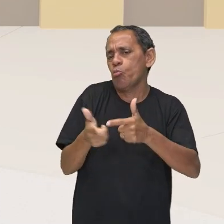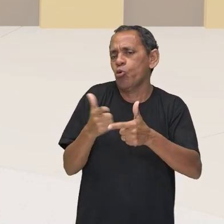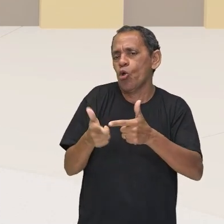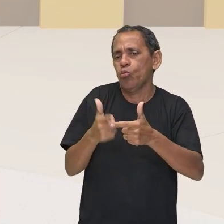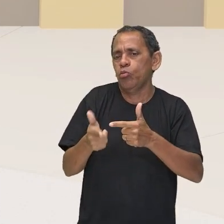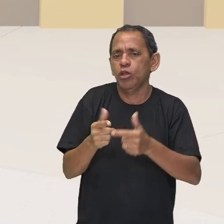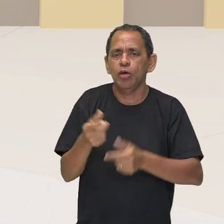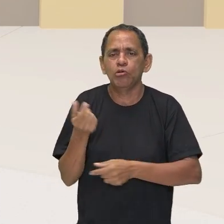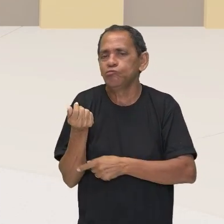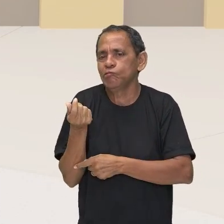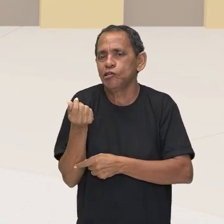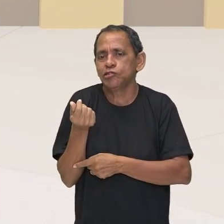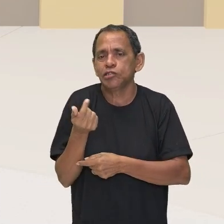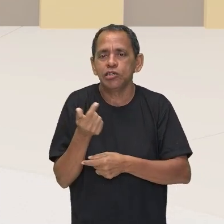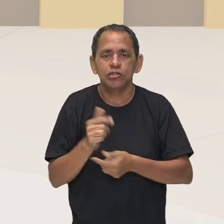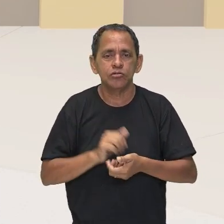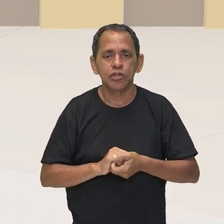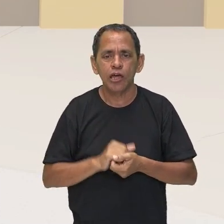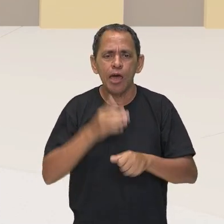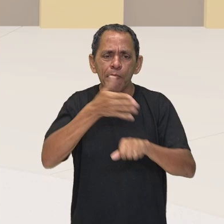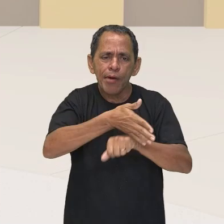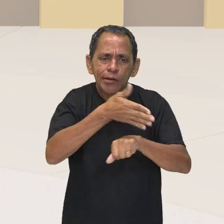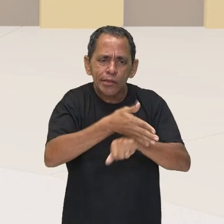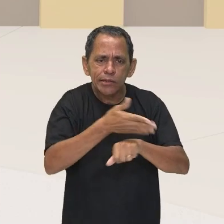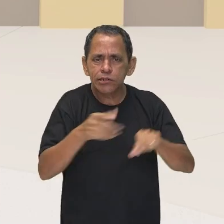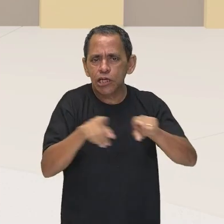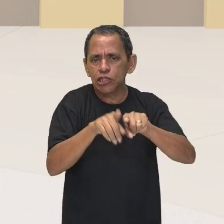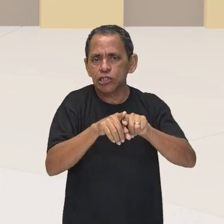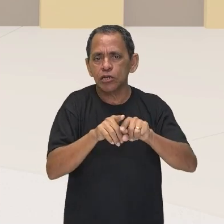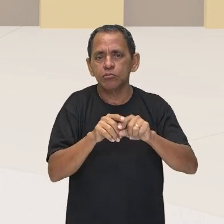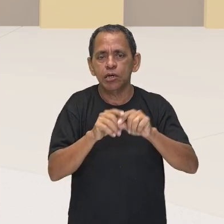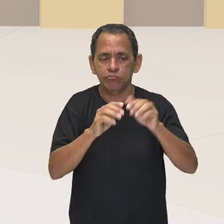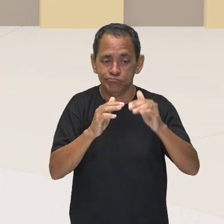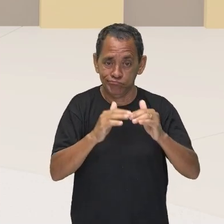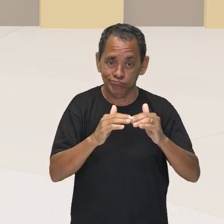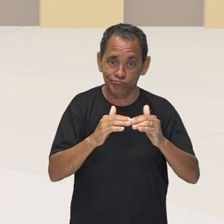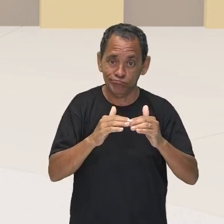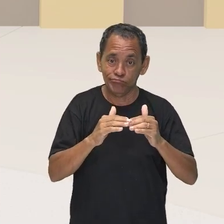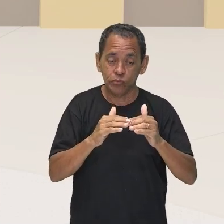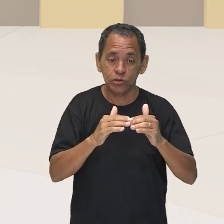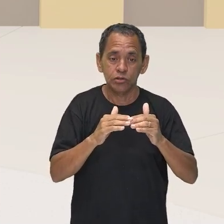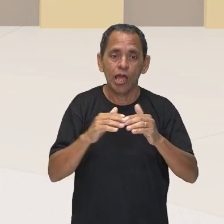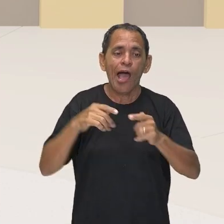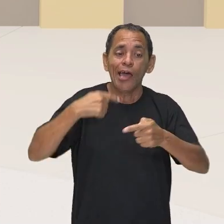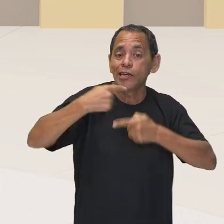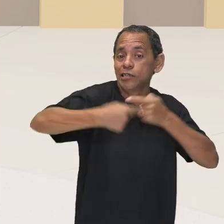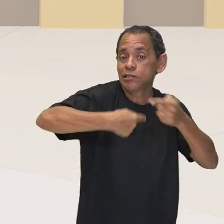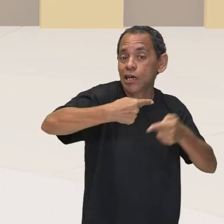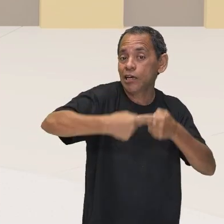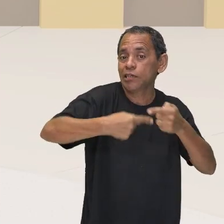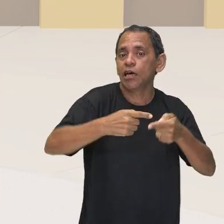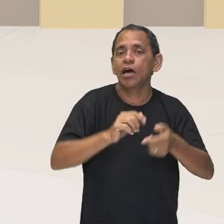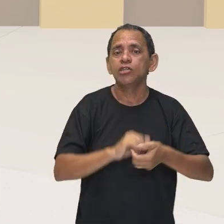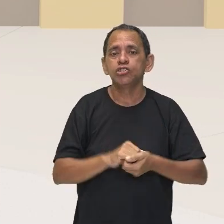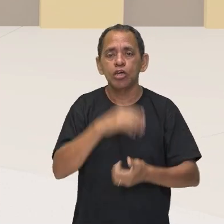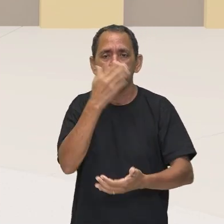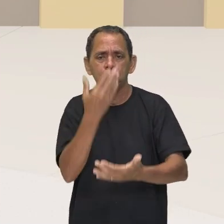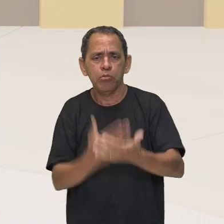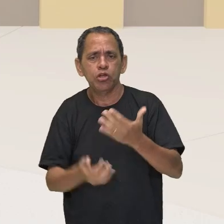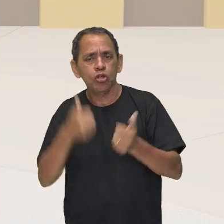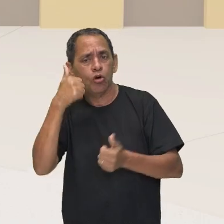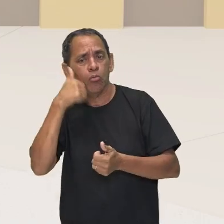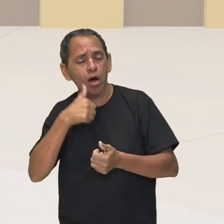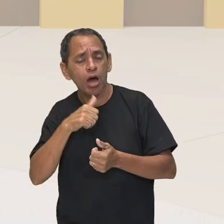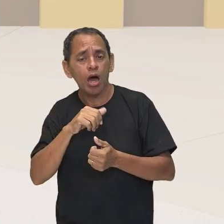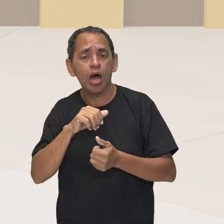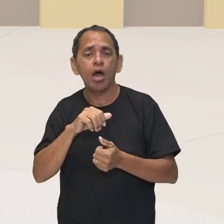ele pertencia, né, ali à linha de sucessão, mas bem distante, perdeu a mãe, depois foi